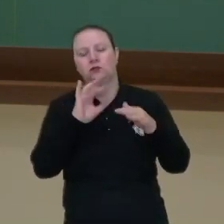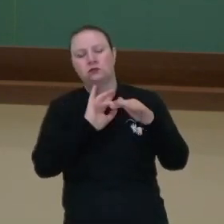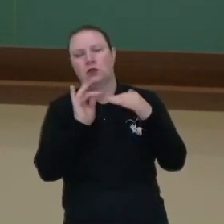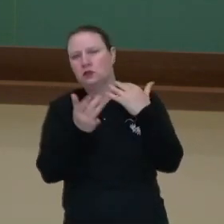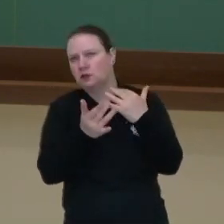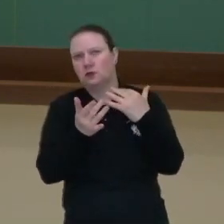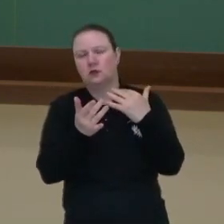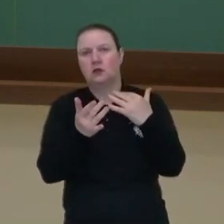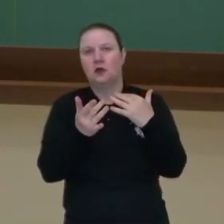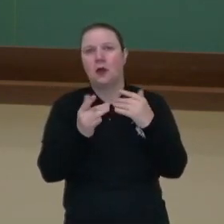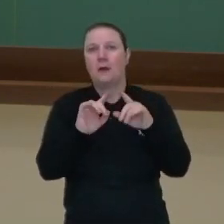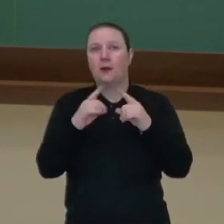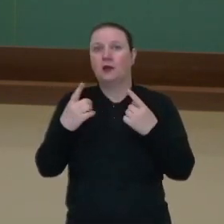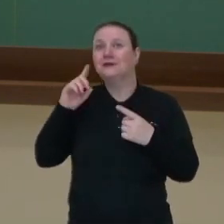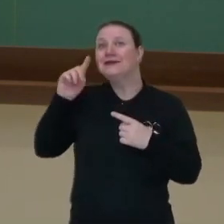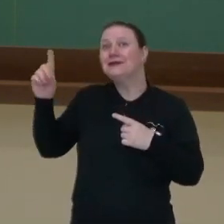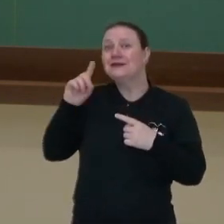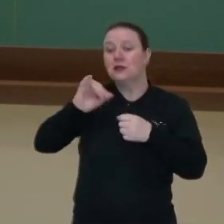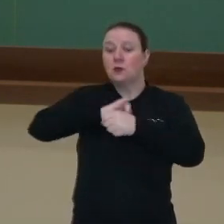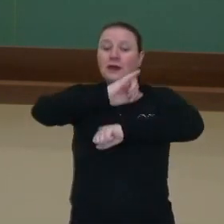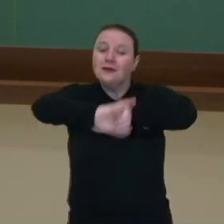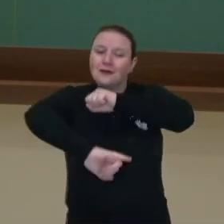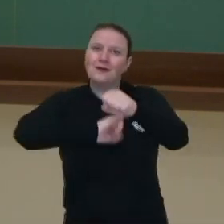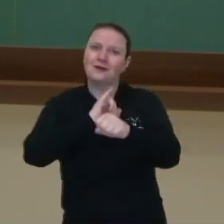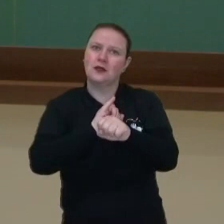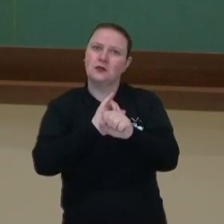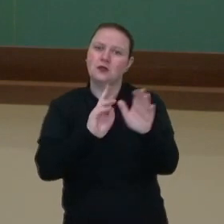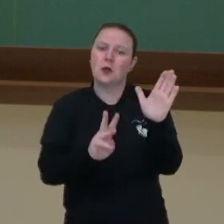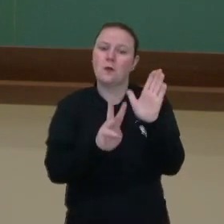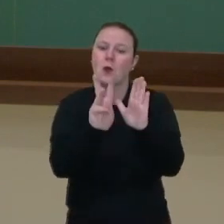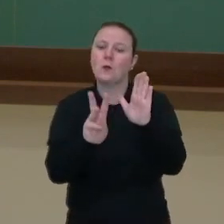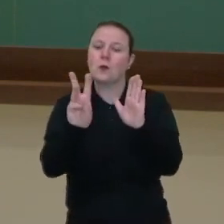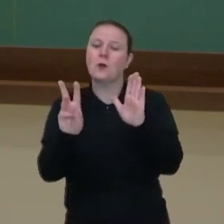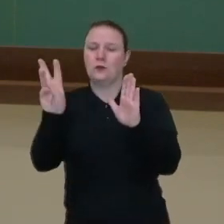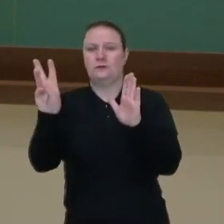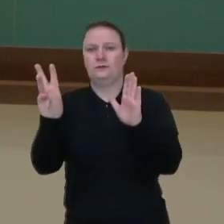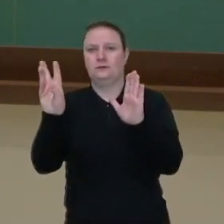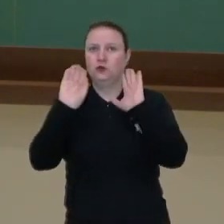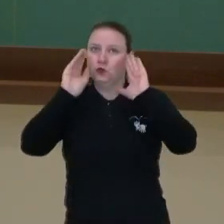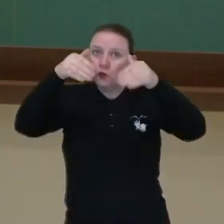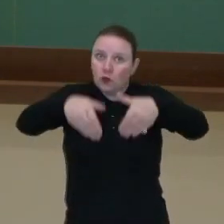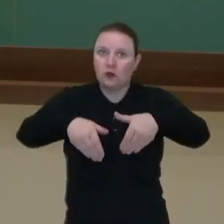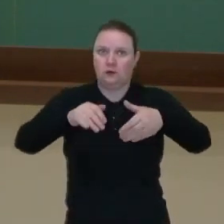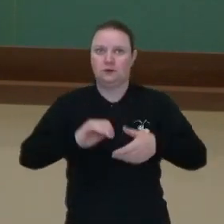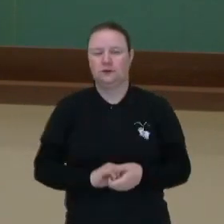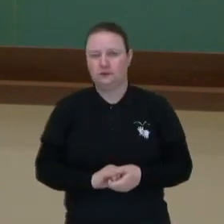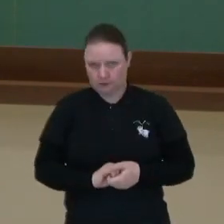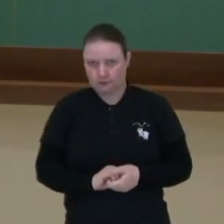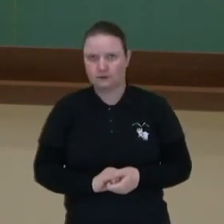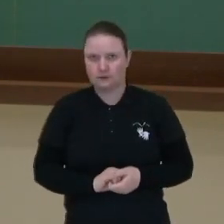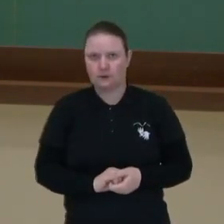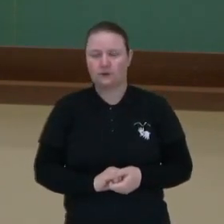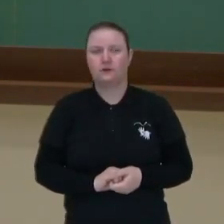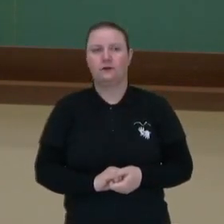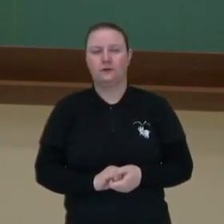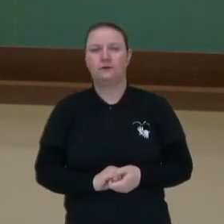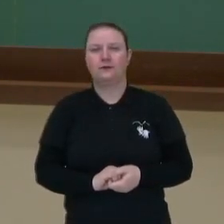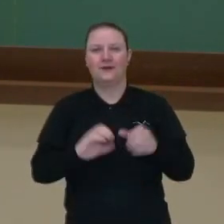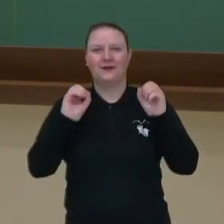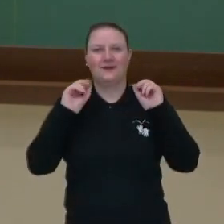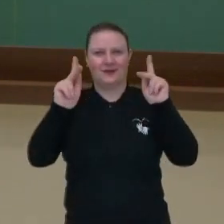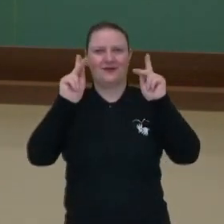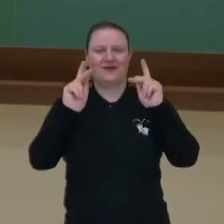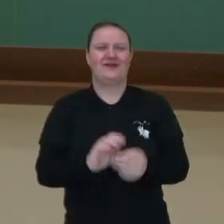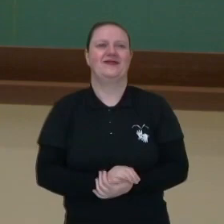data, certo? Então, temos essa pequena diferença em relação ao meio digital para o meio impresso,